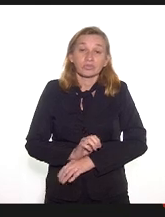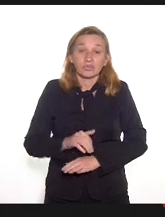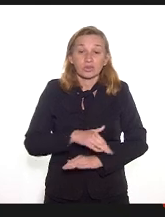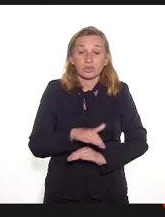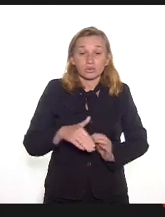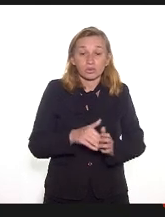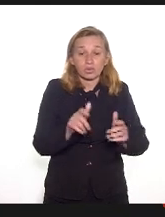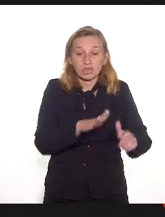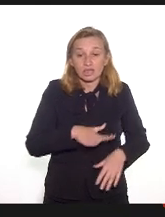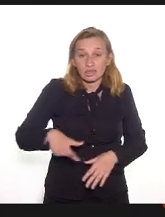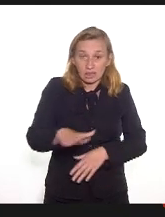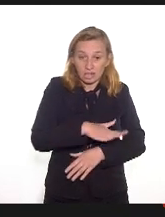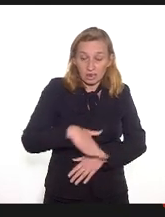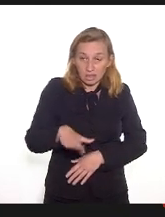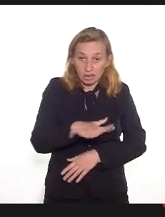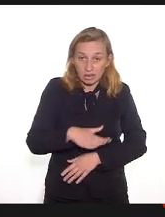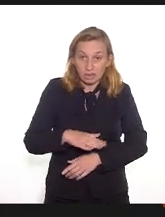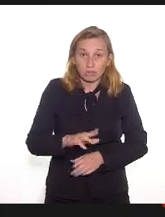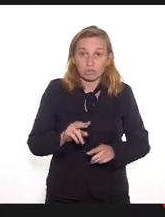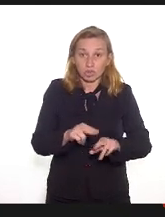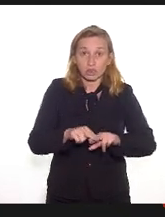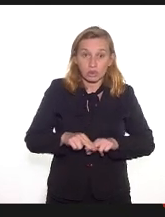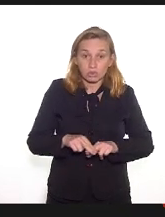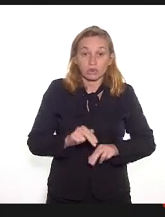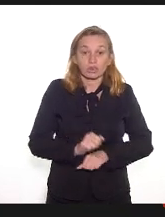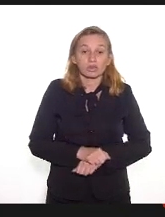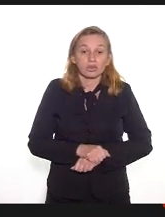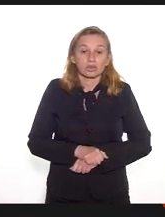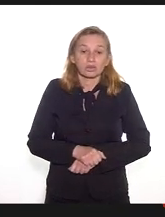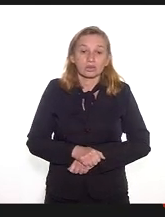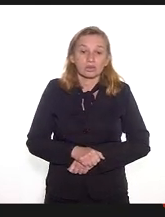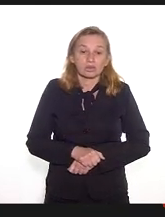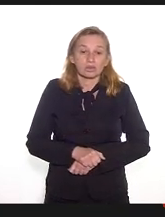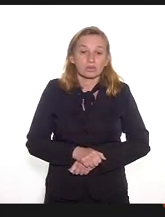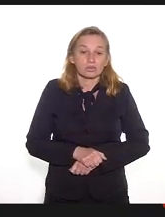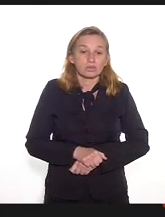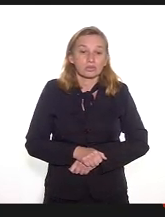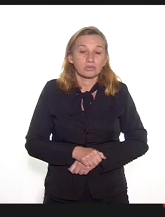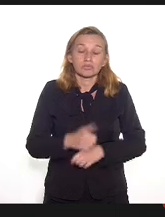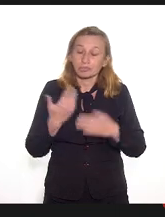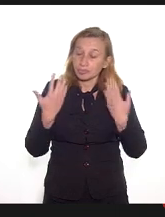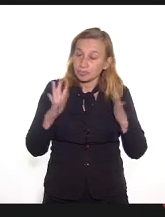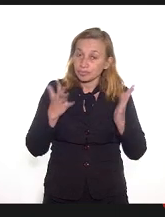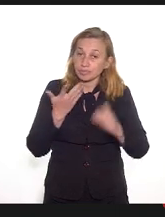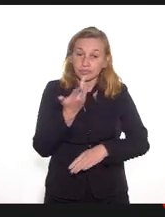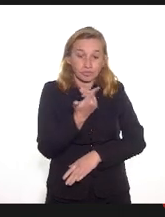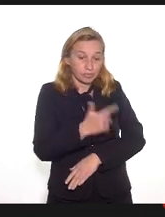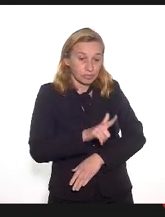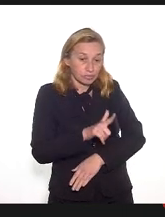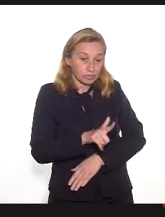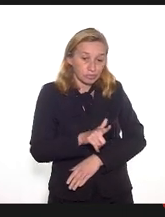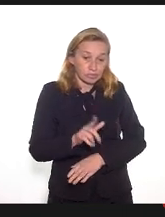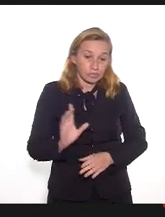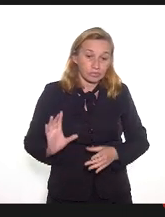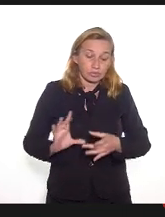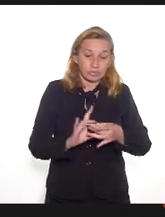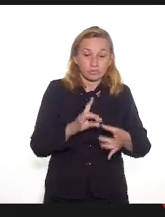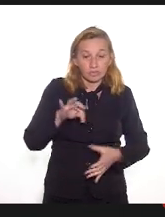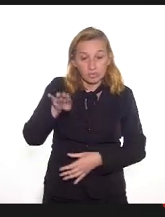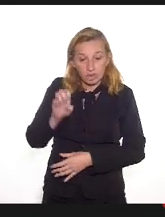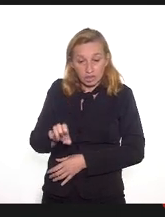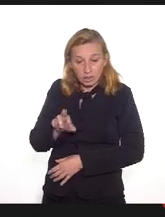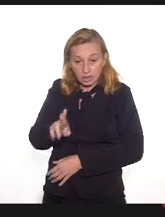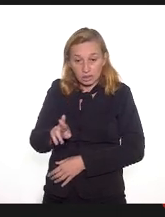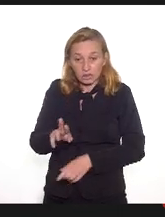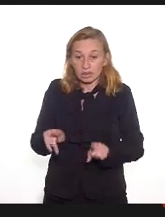numa matriz estratégica. Por isso que eu parabenizo mais uma vez os integrantes do cluster e parabenizo